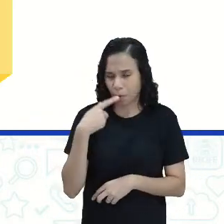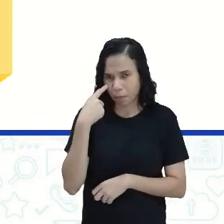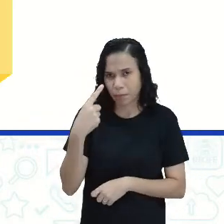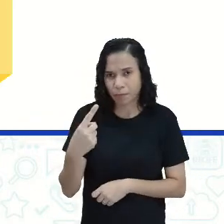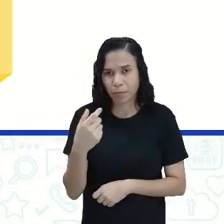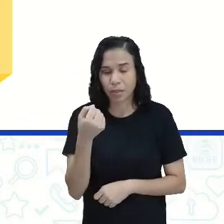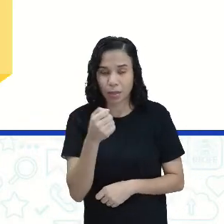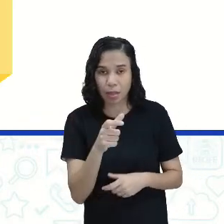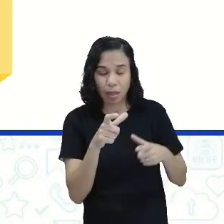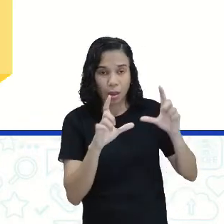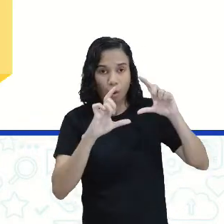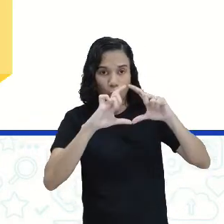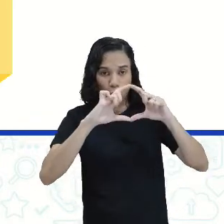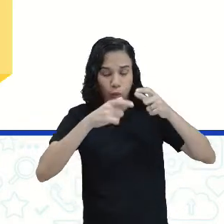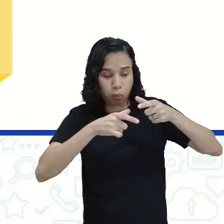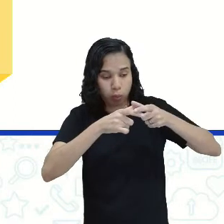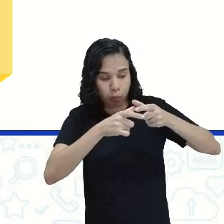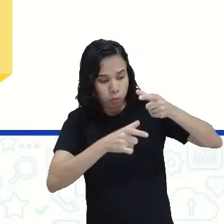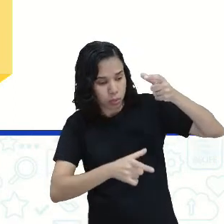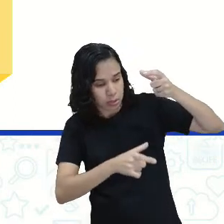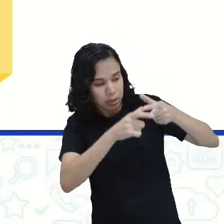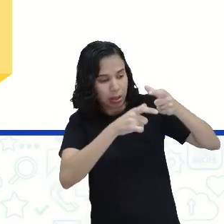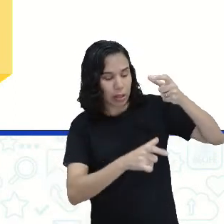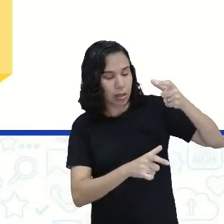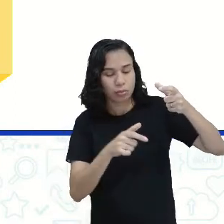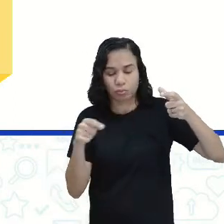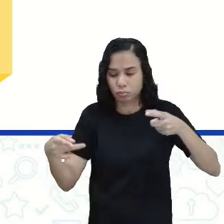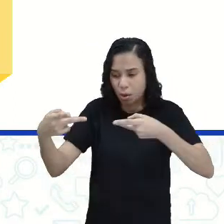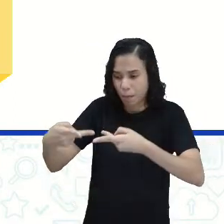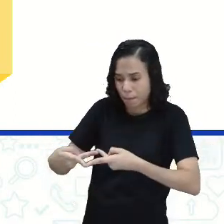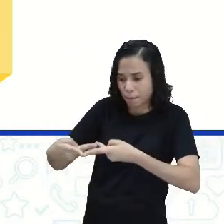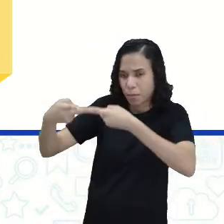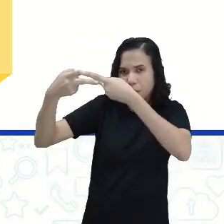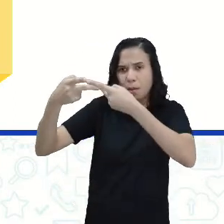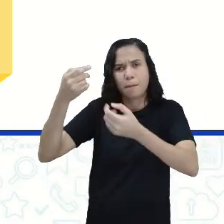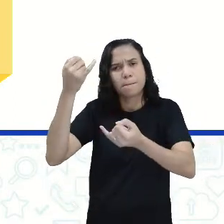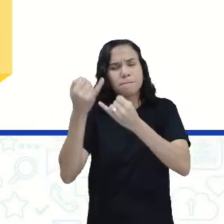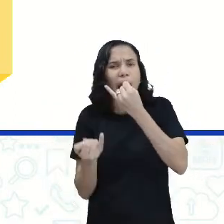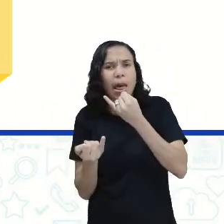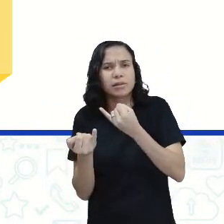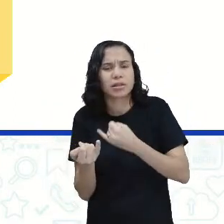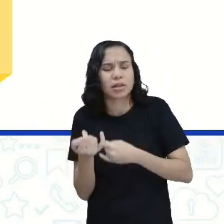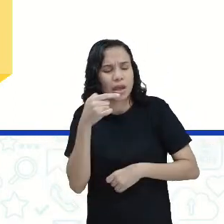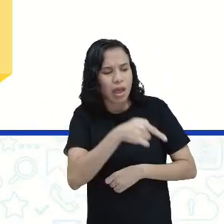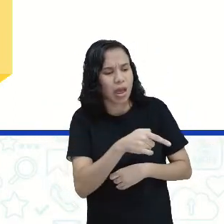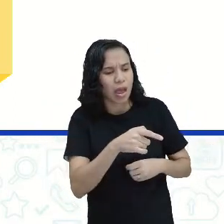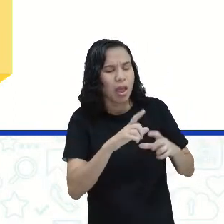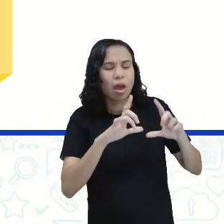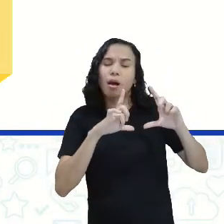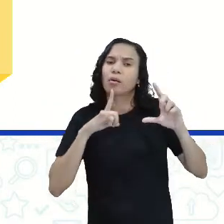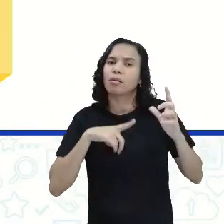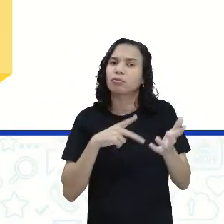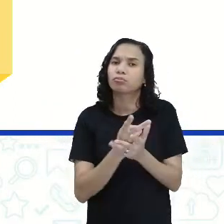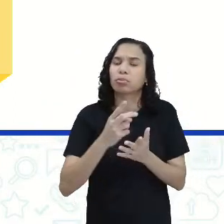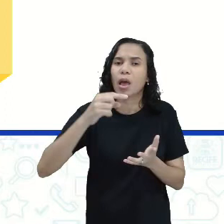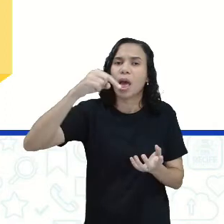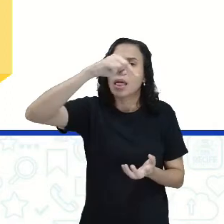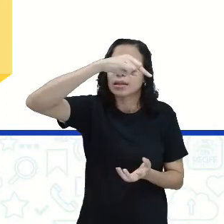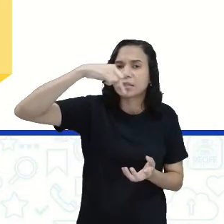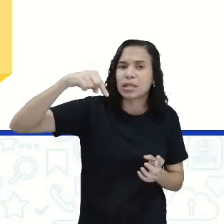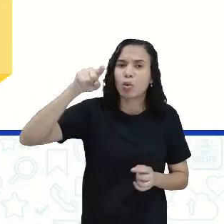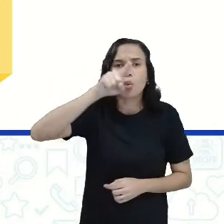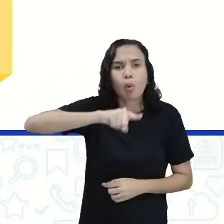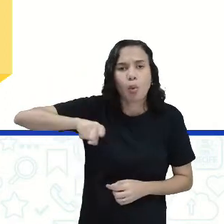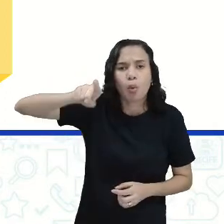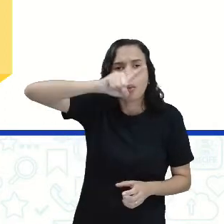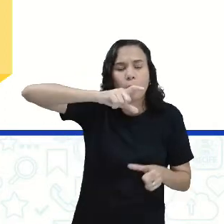O cilindro e o prisma, ele tem um formato parecido, observa. A diferença é que o cilindro, ele tem um formato